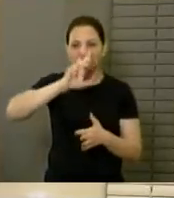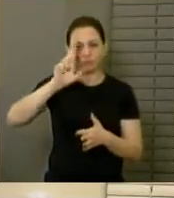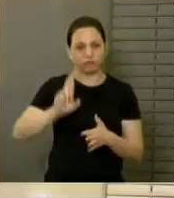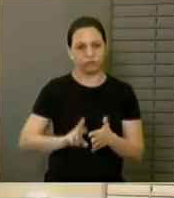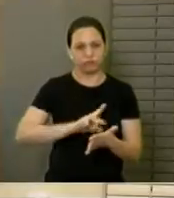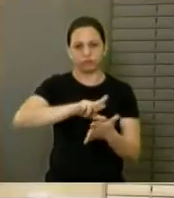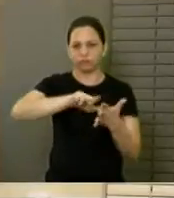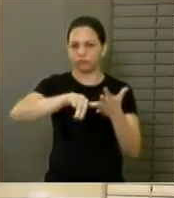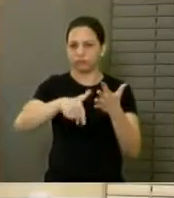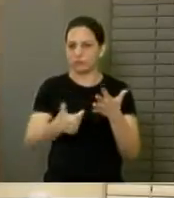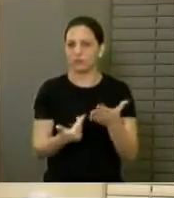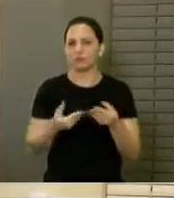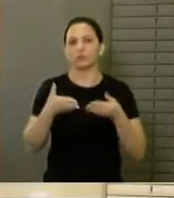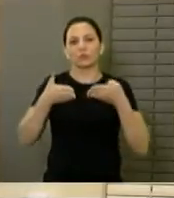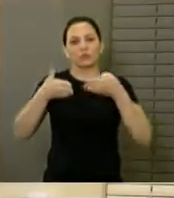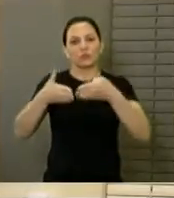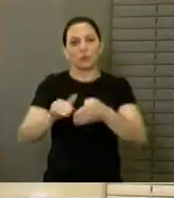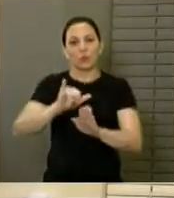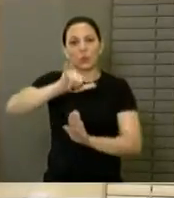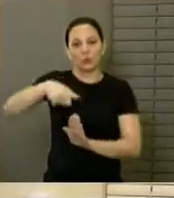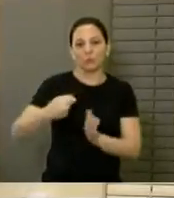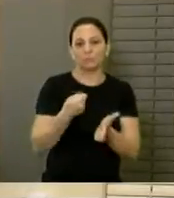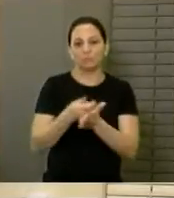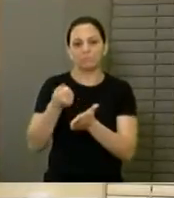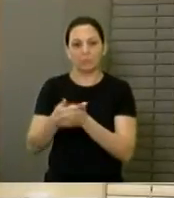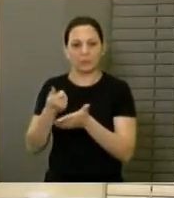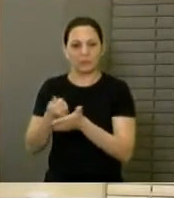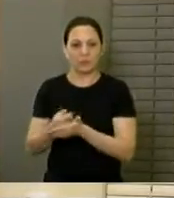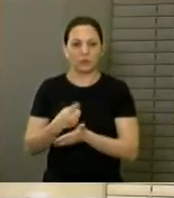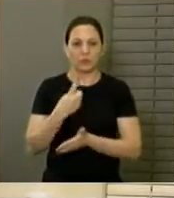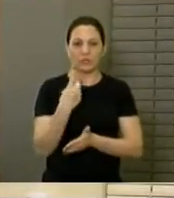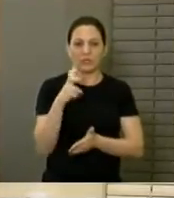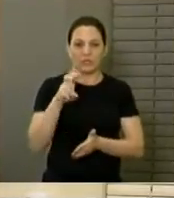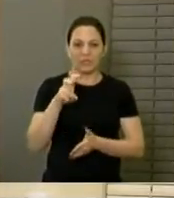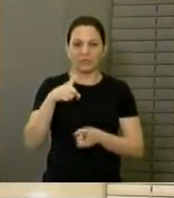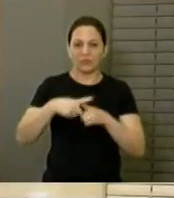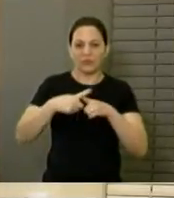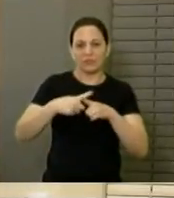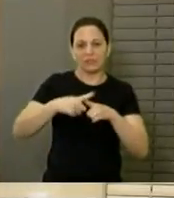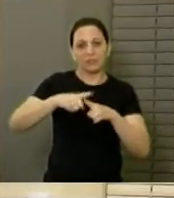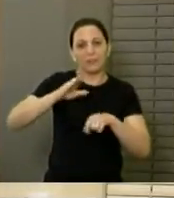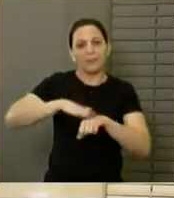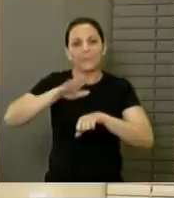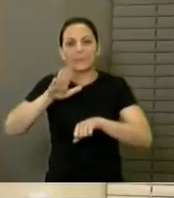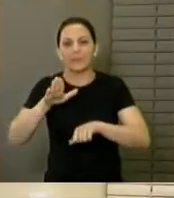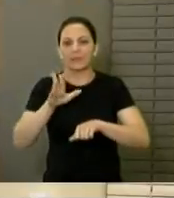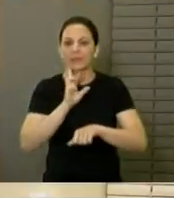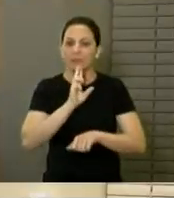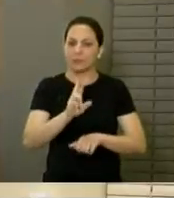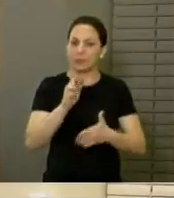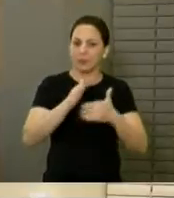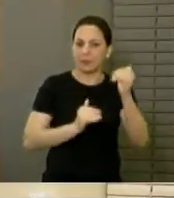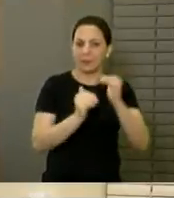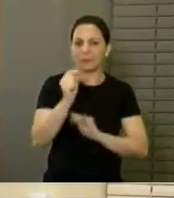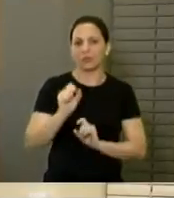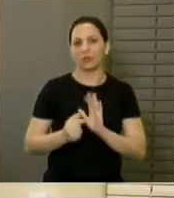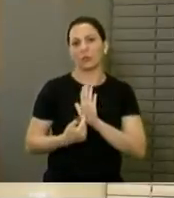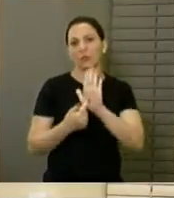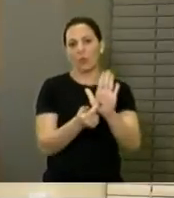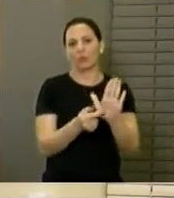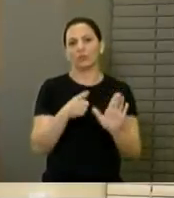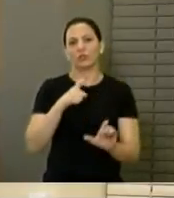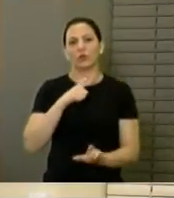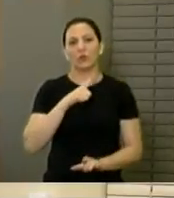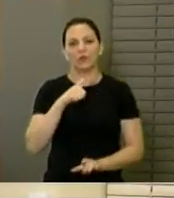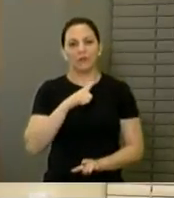558 milhões de reais com juros, mais de 15 vezes. O resultado prático da aprovação desta medida é tornar ainda pior o que já